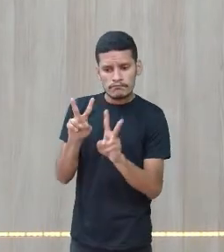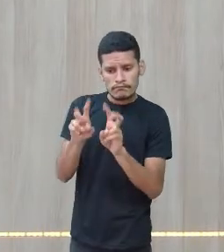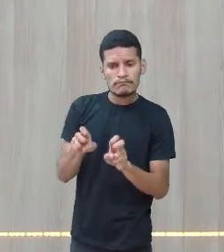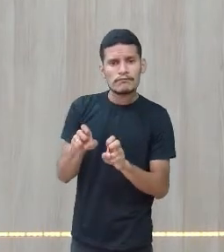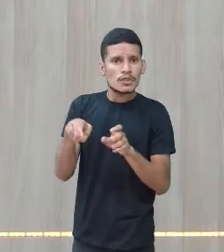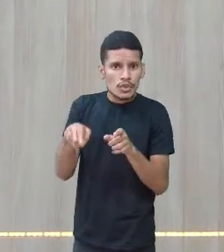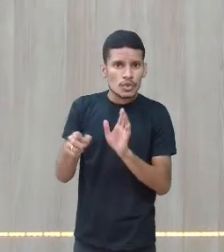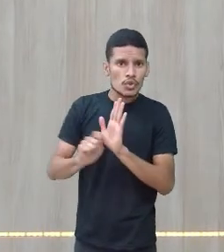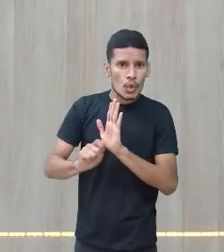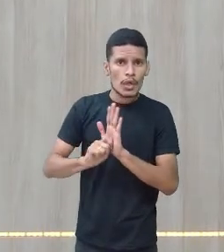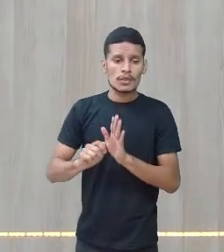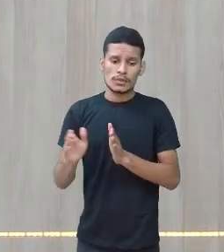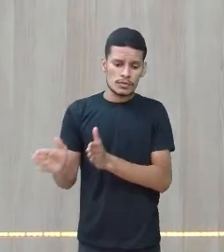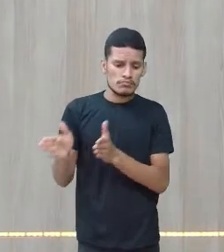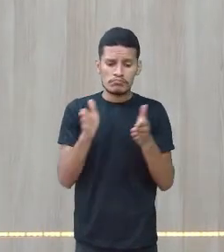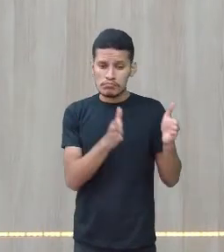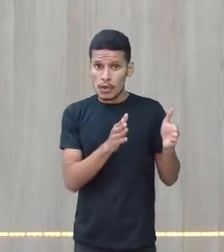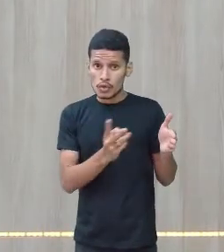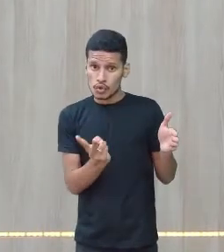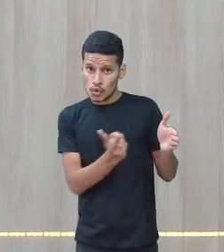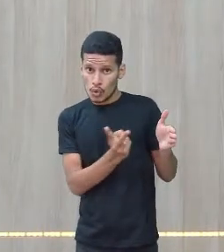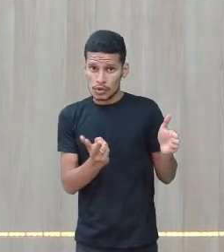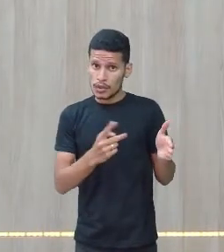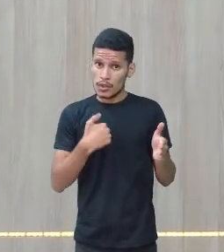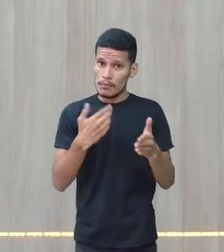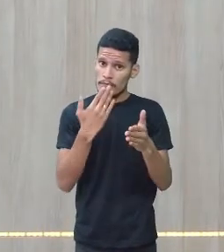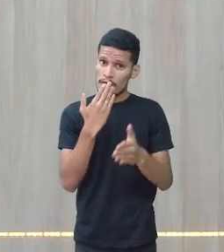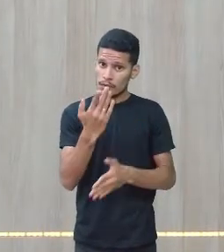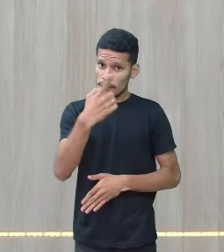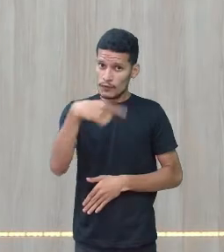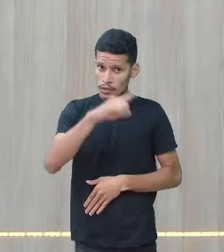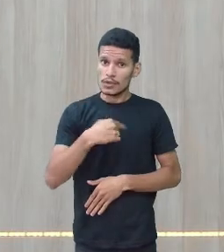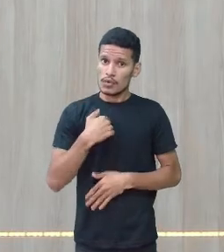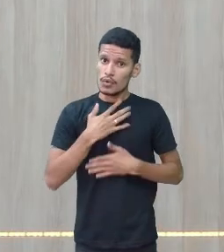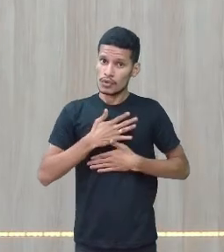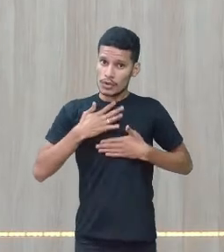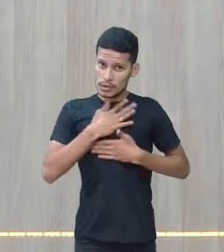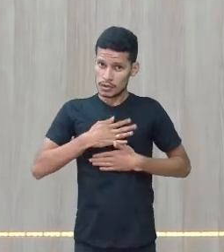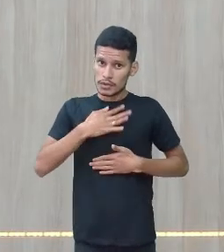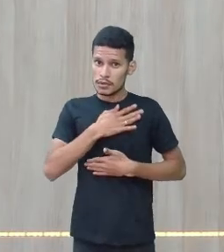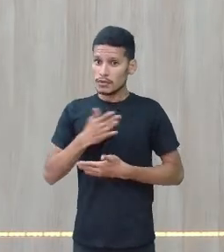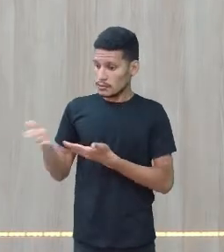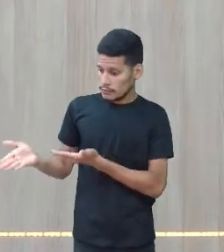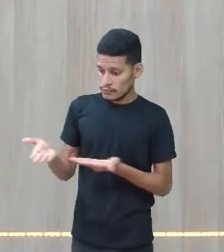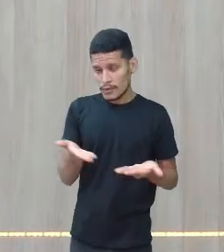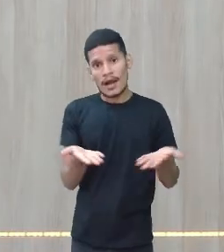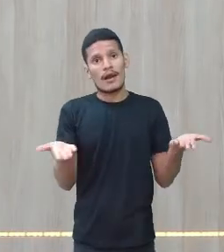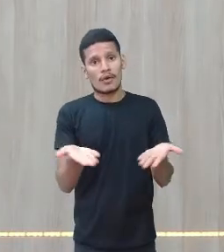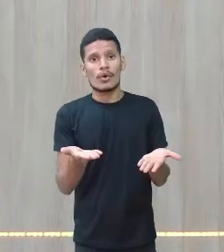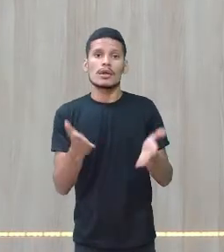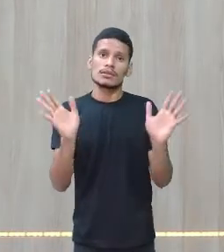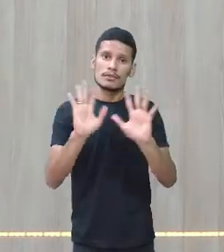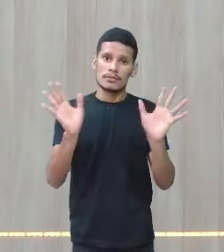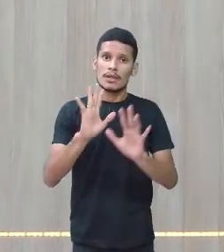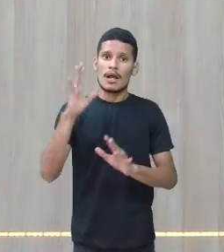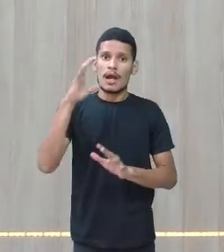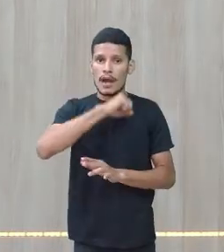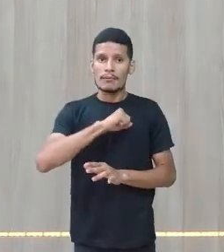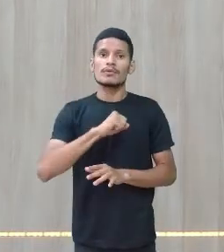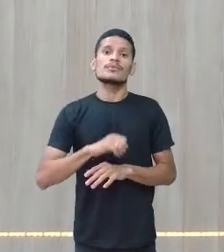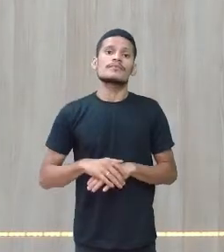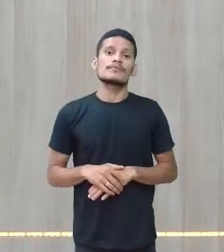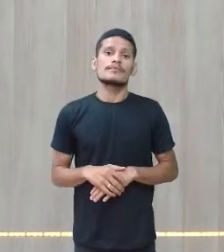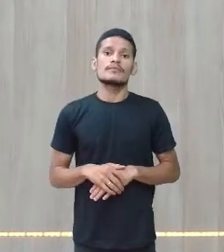drogas, lícitas e ilícitas. Esse é o meu pedido, gente. Isso é o que eu gostaria. Eu vou pedir à professora Cláudia para ela se despedir rapidinho